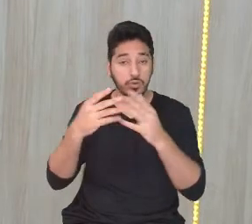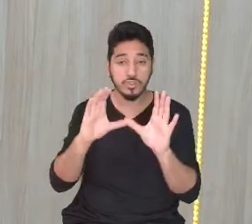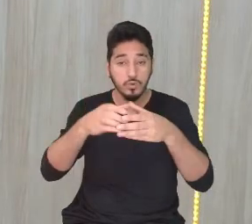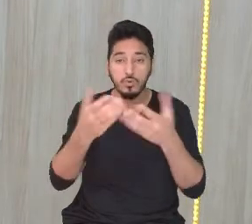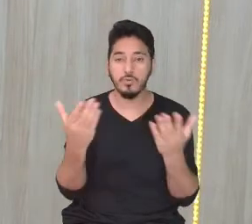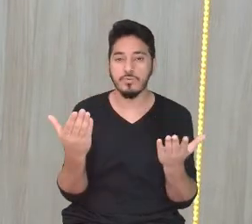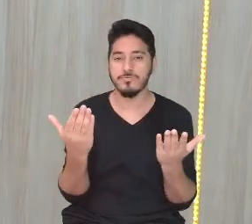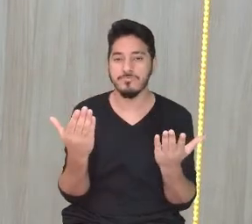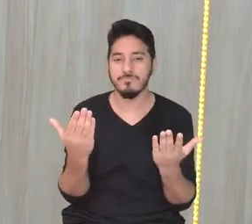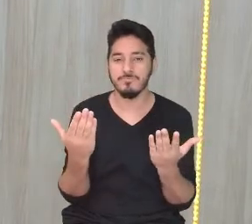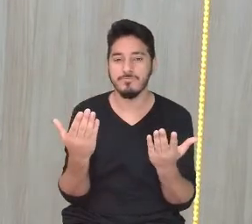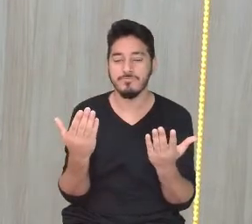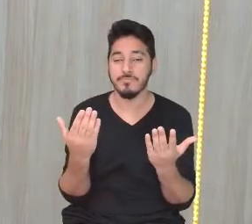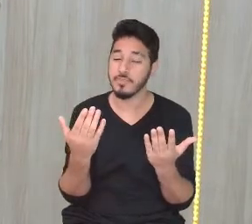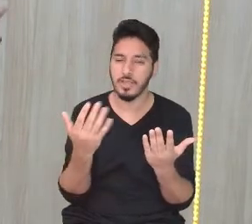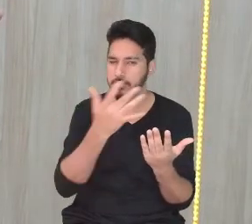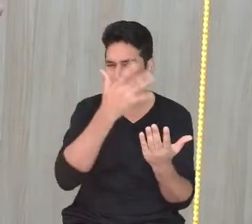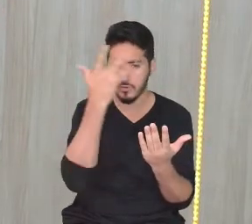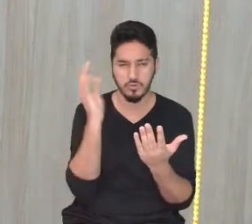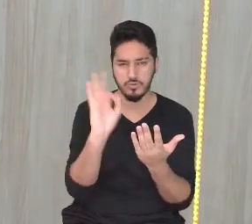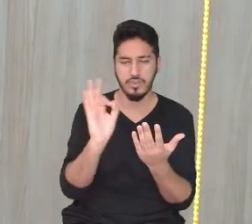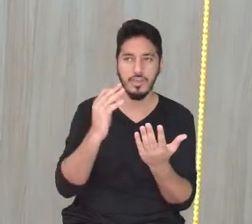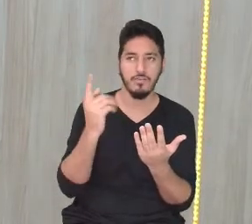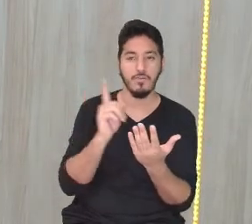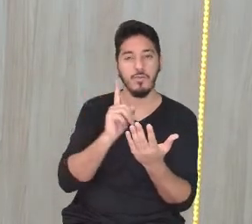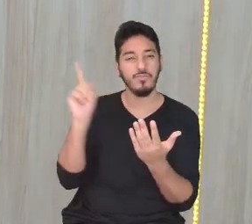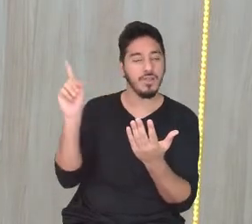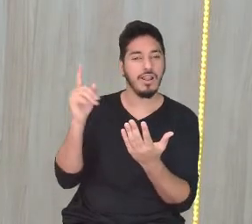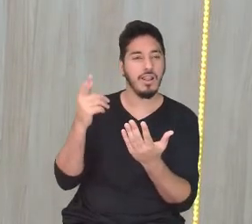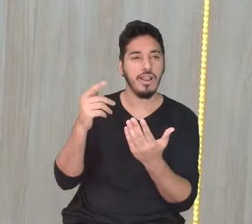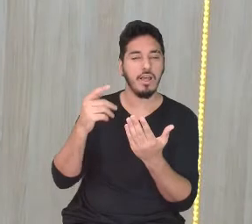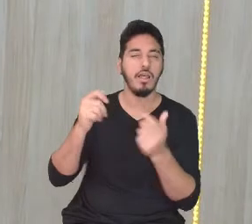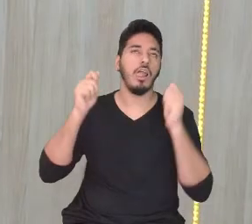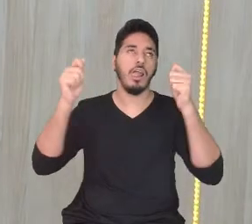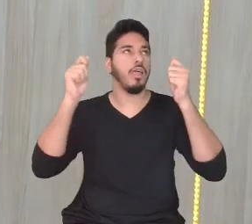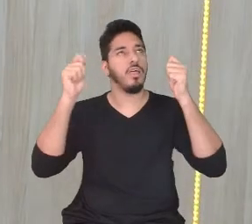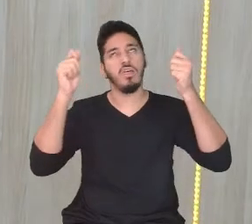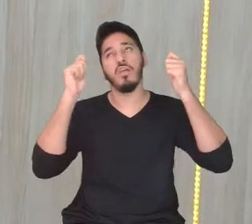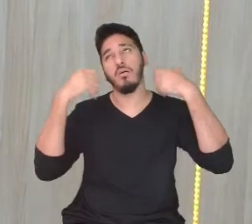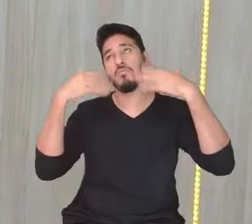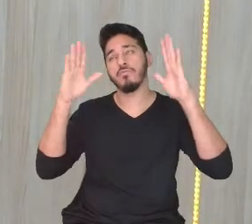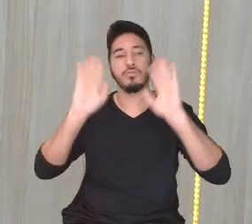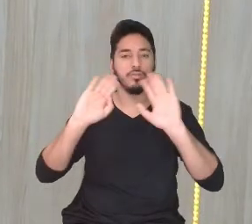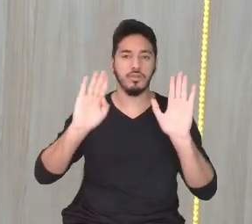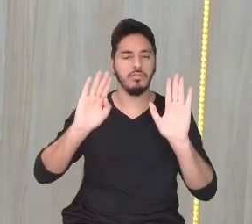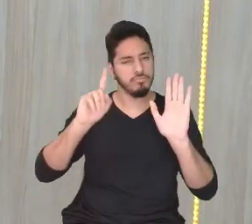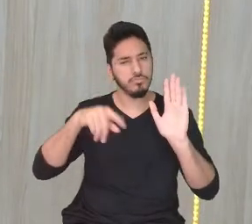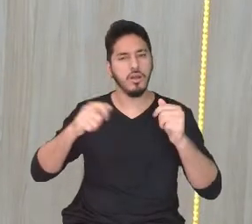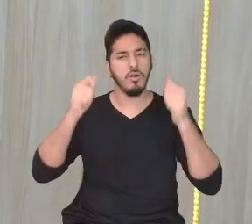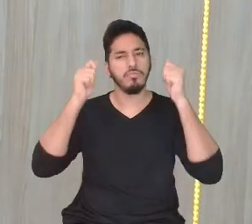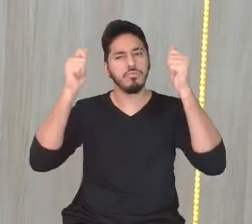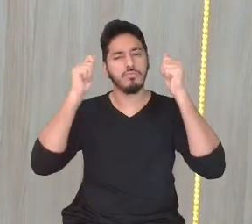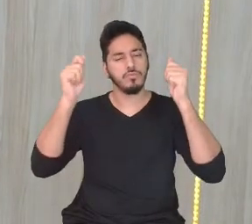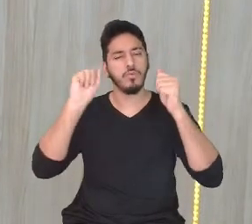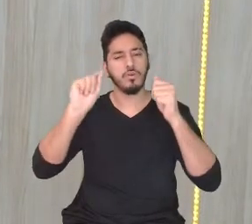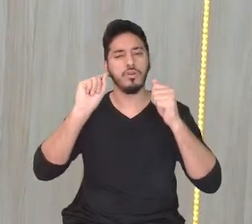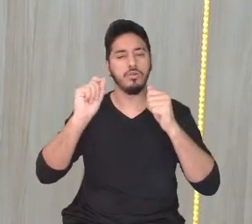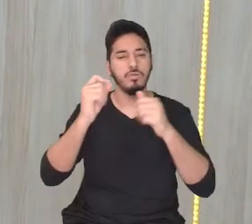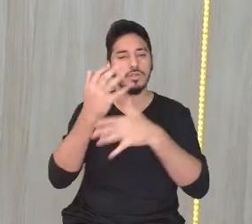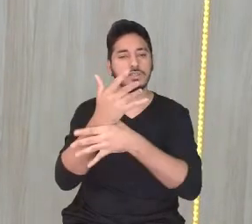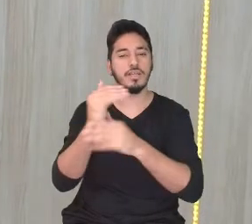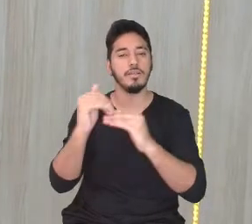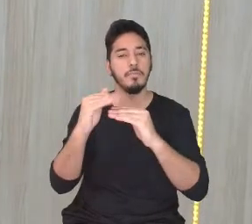algo comum. As pessoas não estavam ali protestando por nada, estavam protestando para uma cidade mais